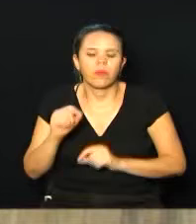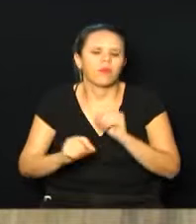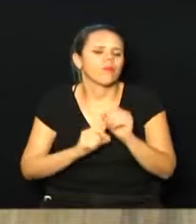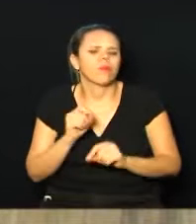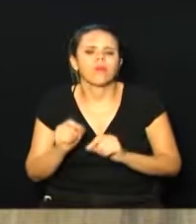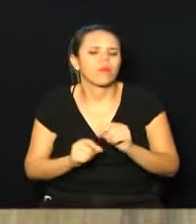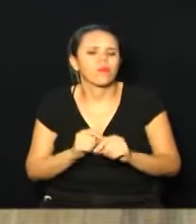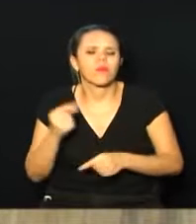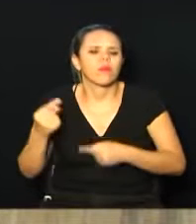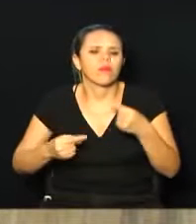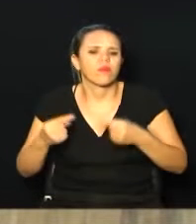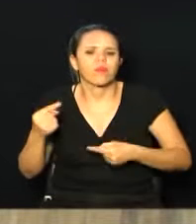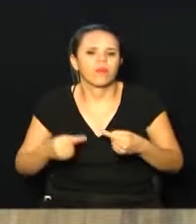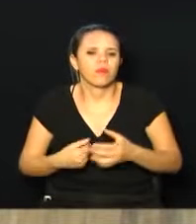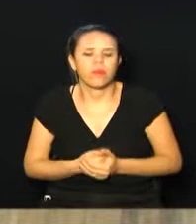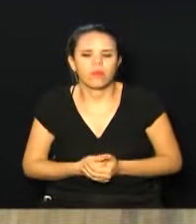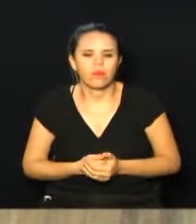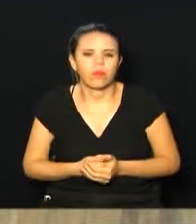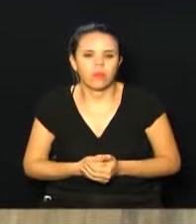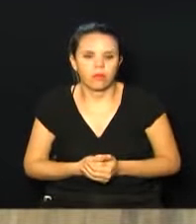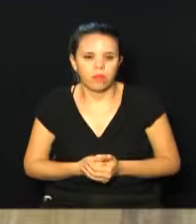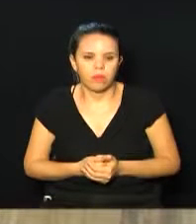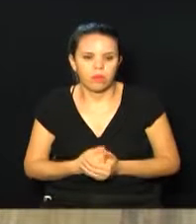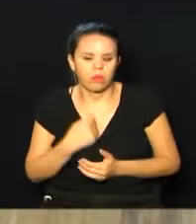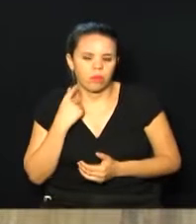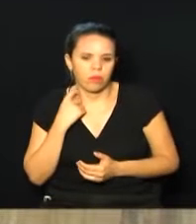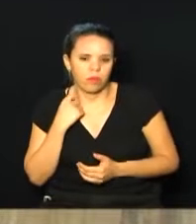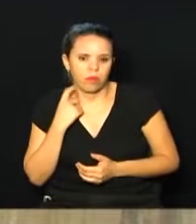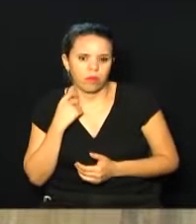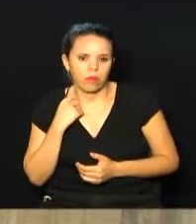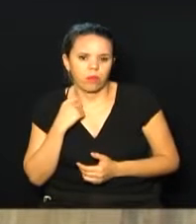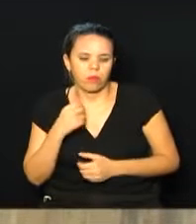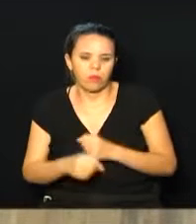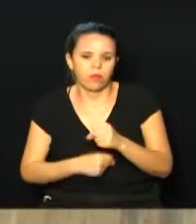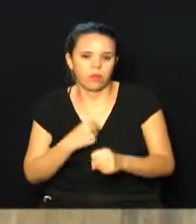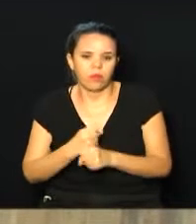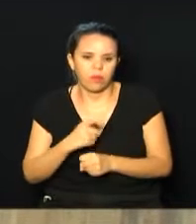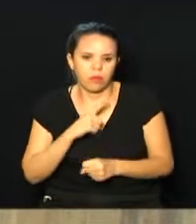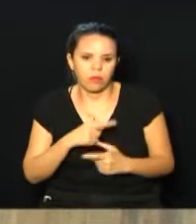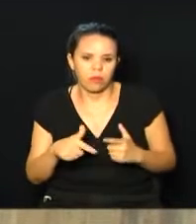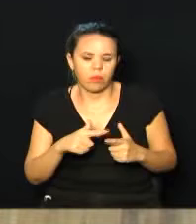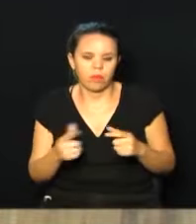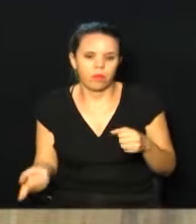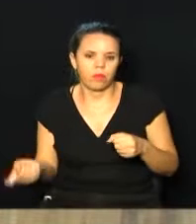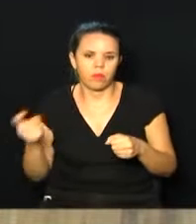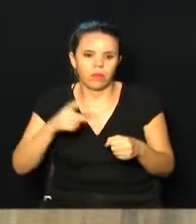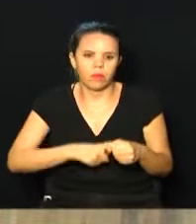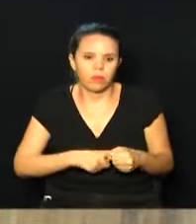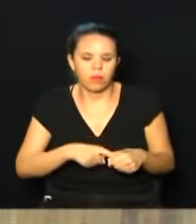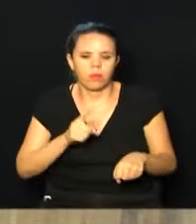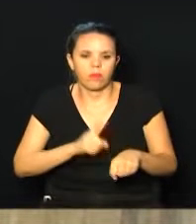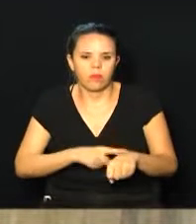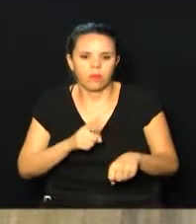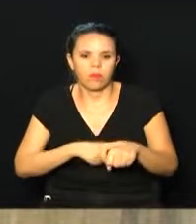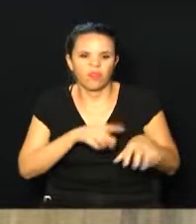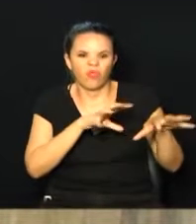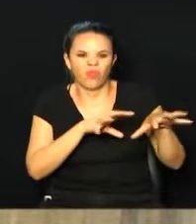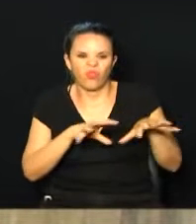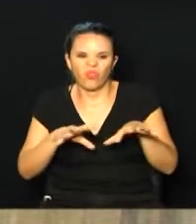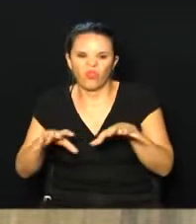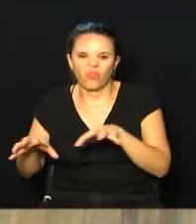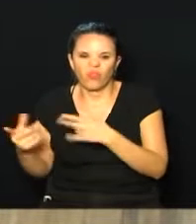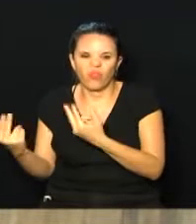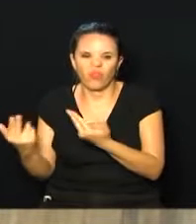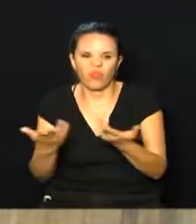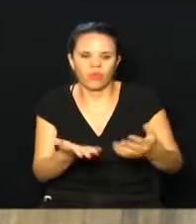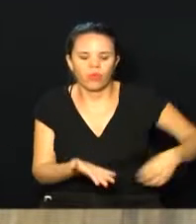de discutir que em algum ano teríamos de volta momentos de chuvas intensas como